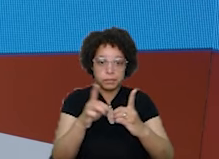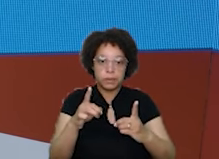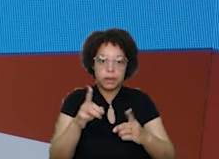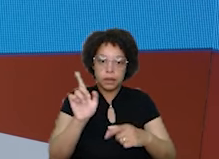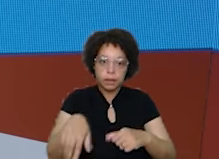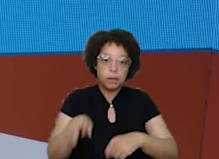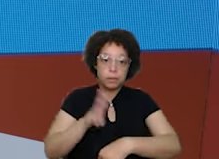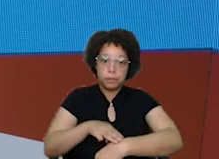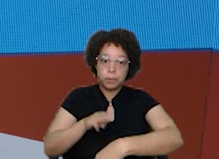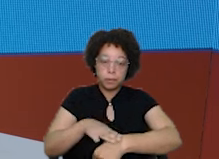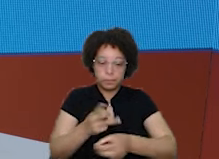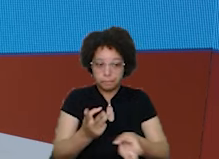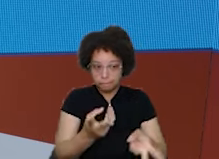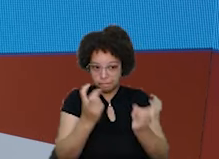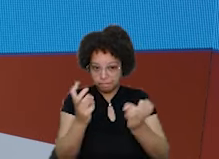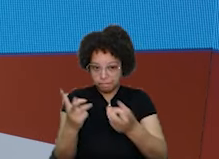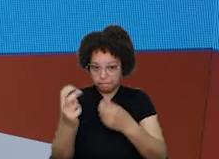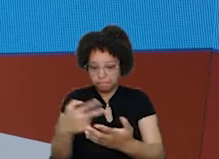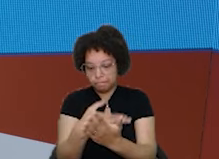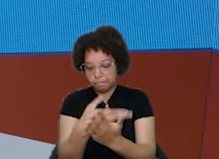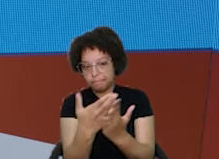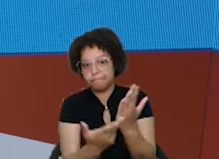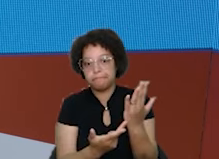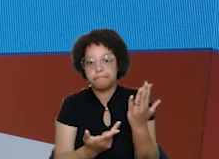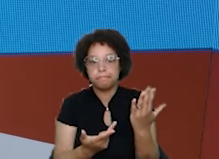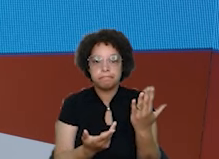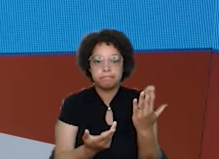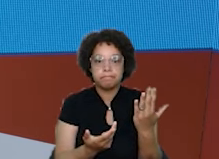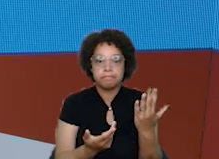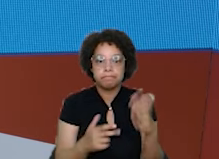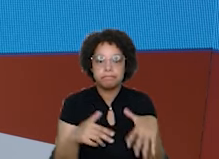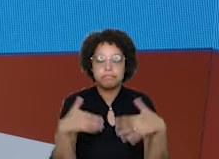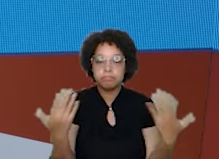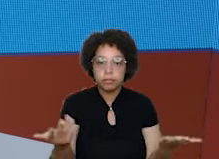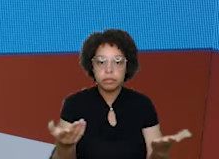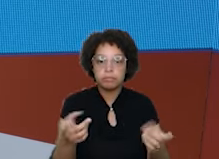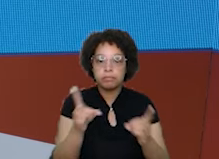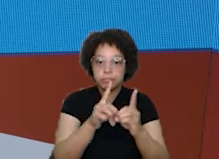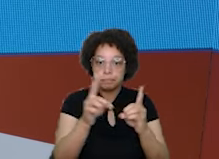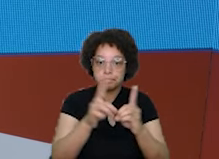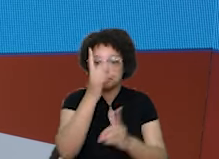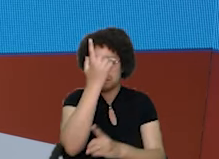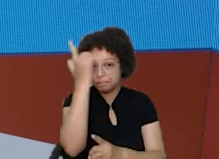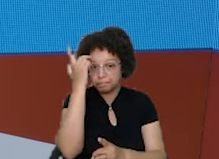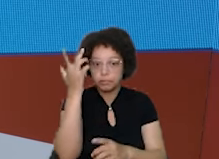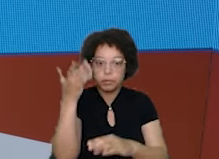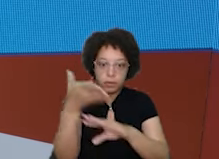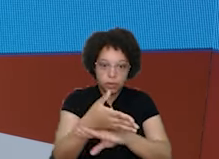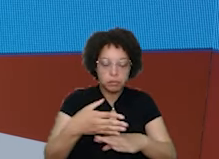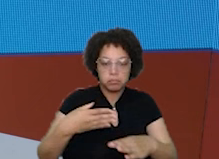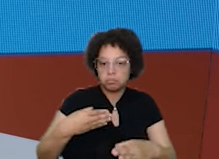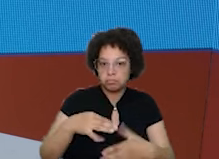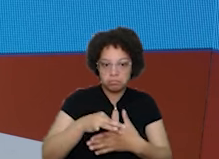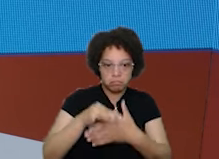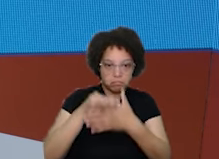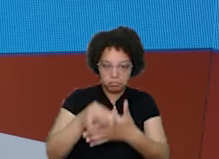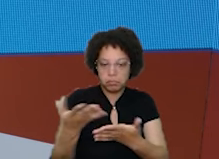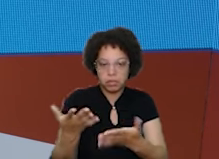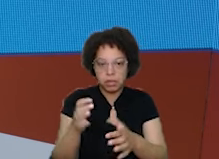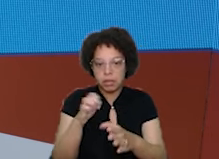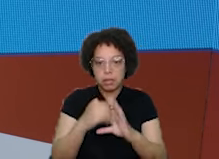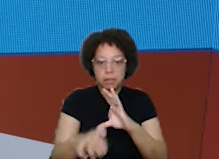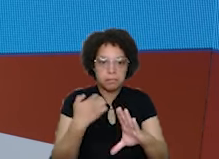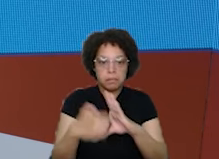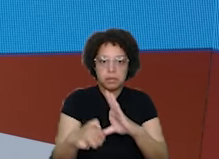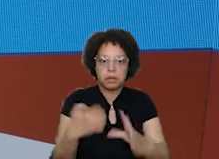de percepção de qualidade né então você atender alguém pessoalmente ou por e-mail ou no WhatsApp ou no telefone ou